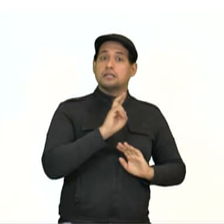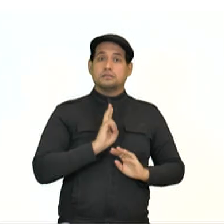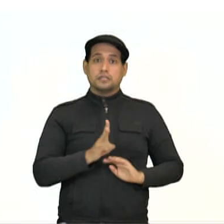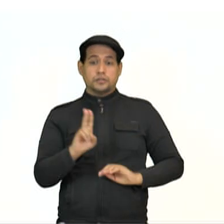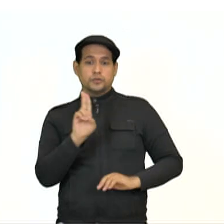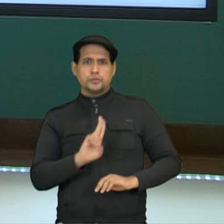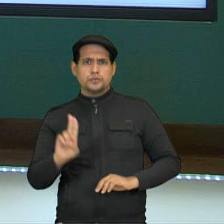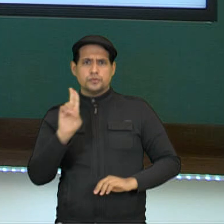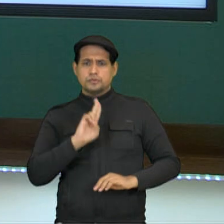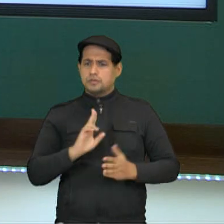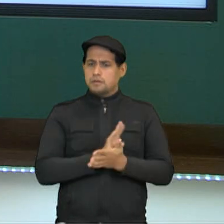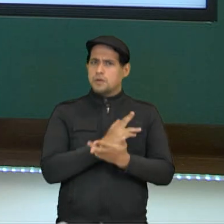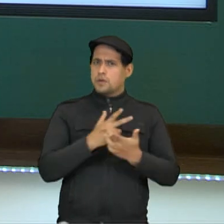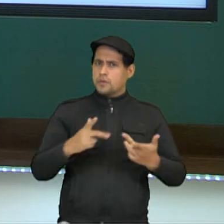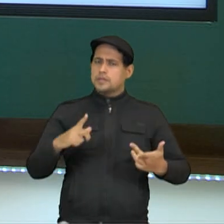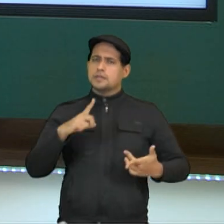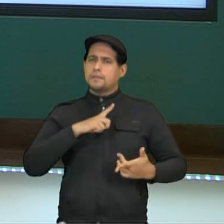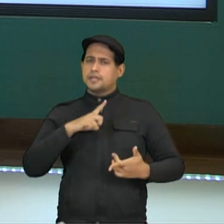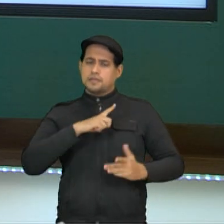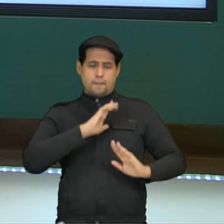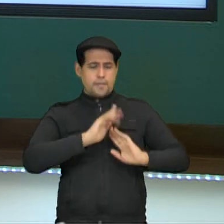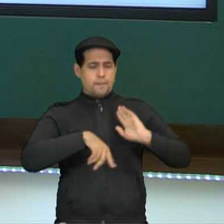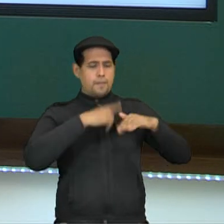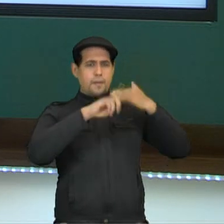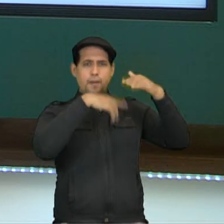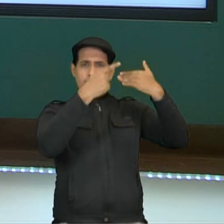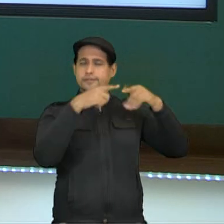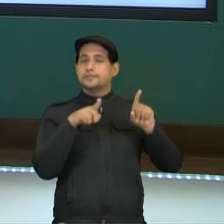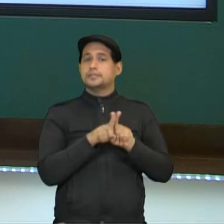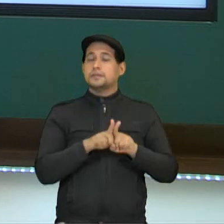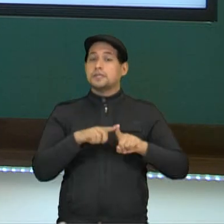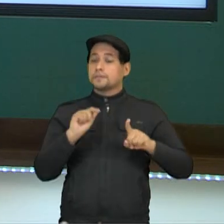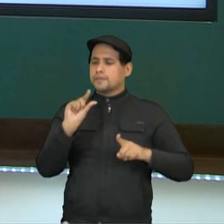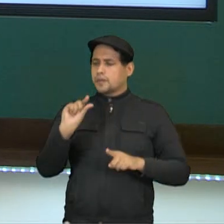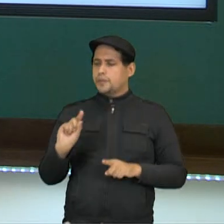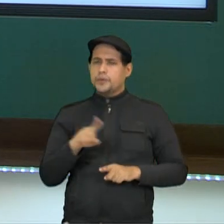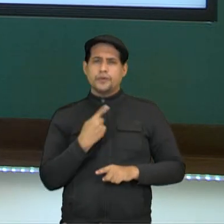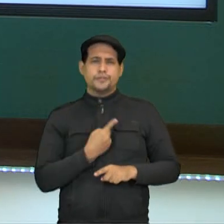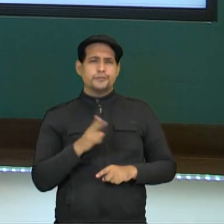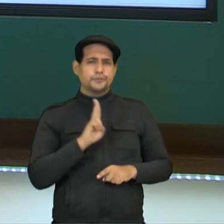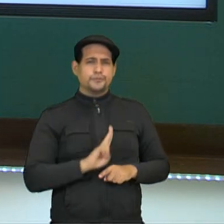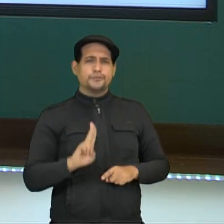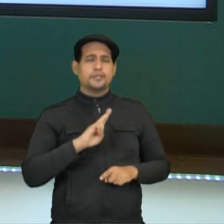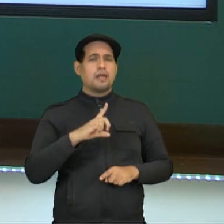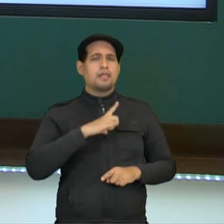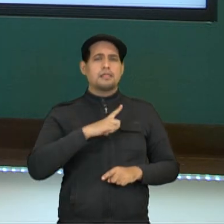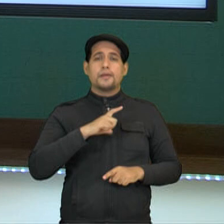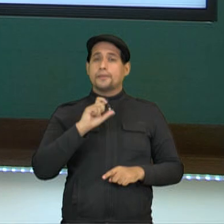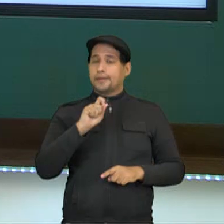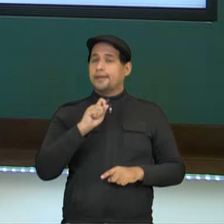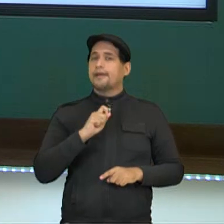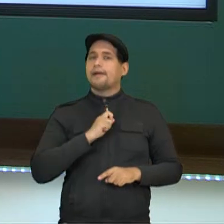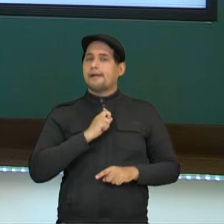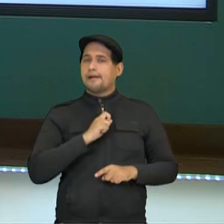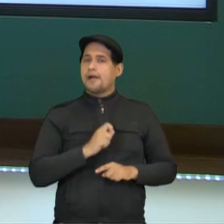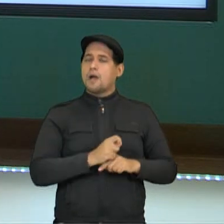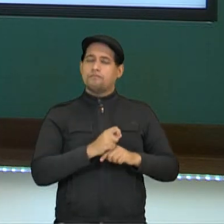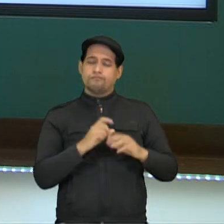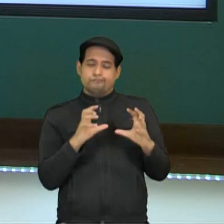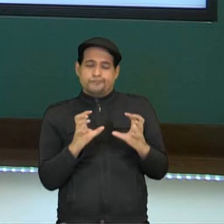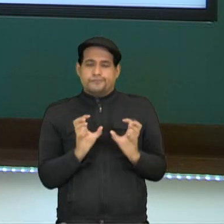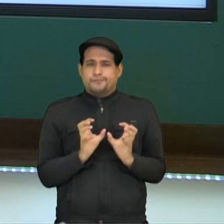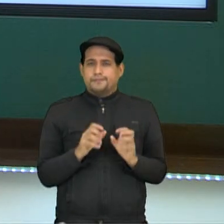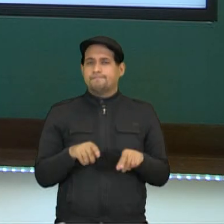um órgão, mais ele tendia a se desenvolver. E quanto menos a gente usava, ele tendia a